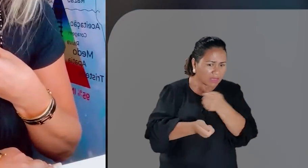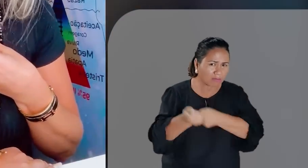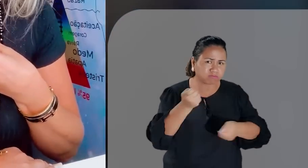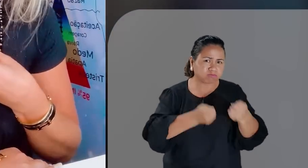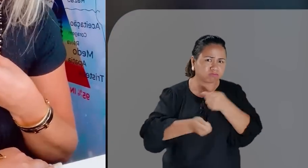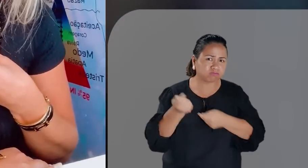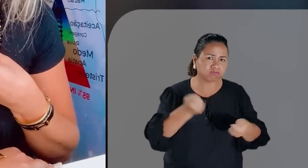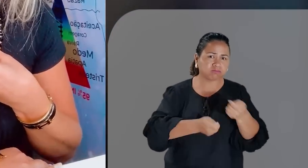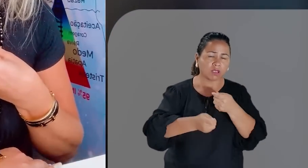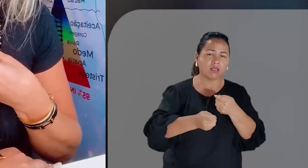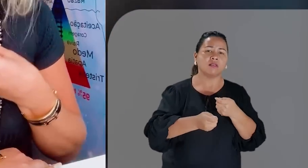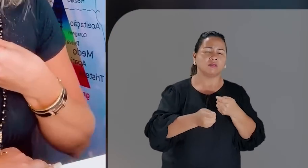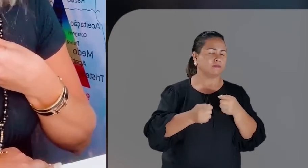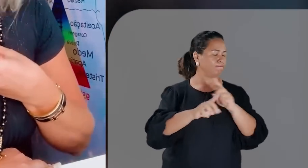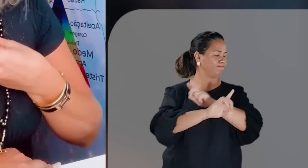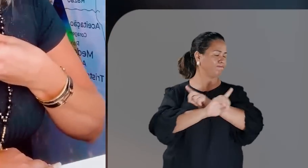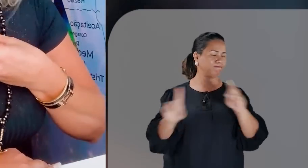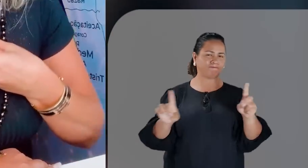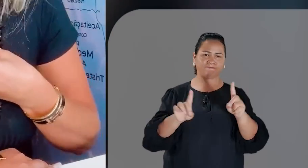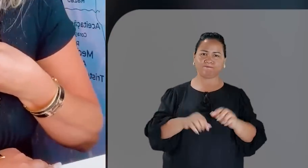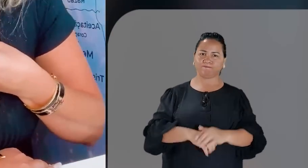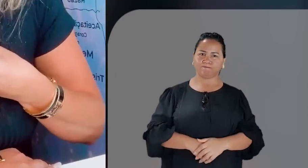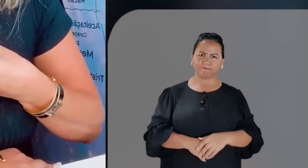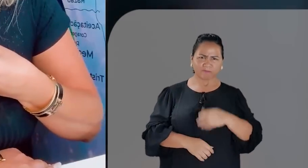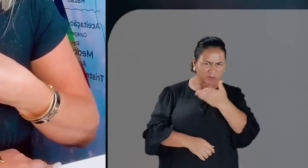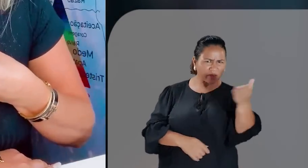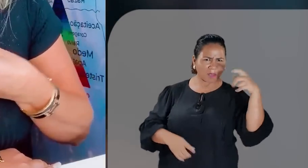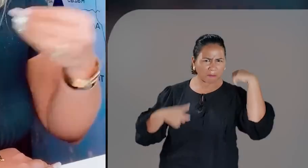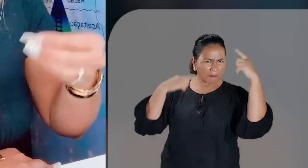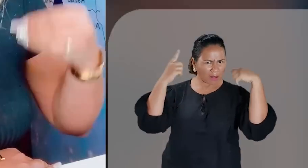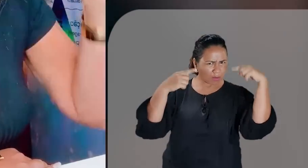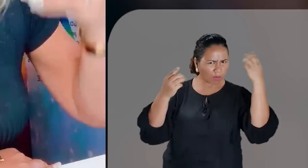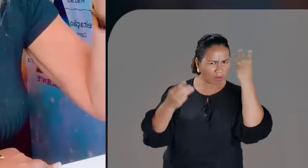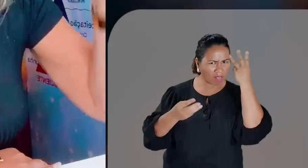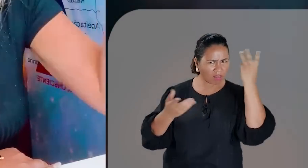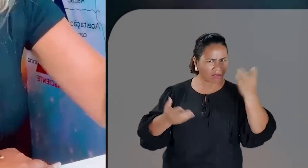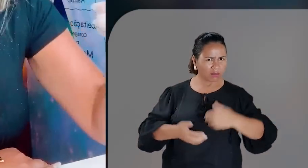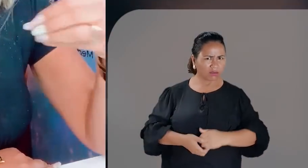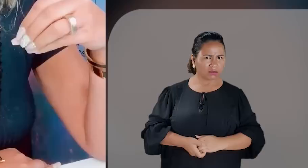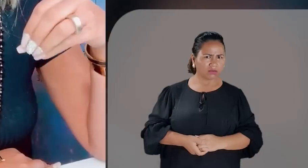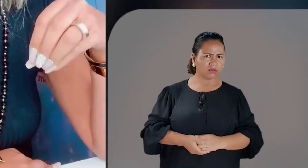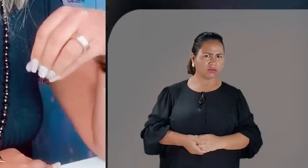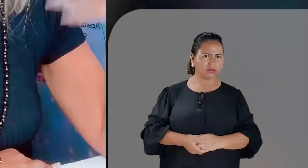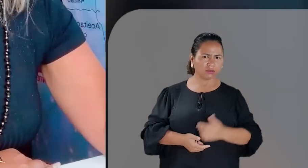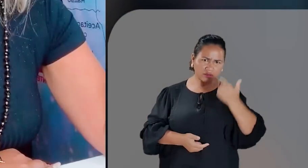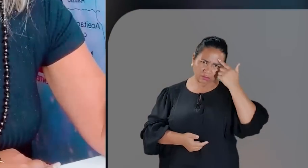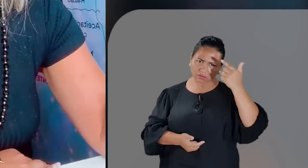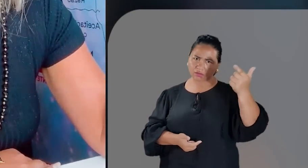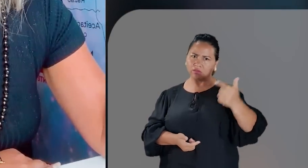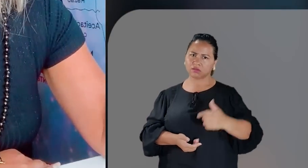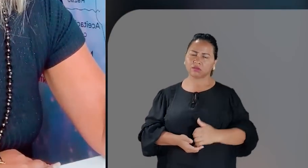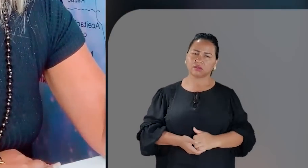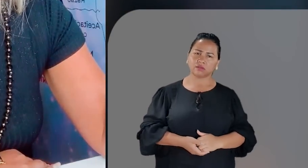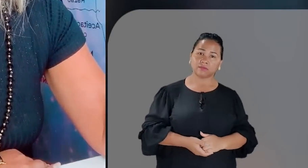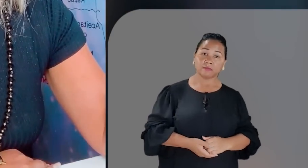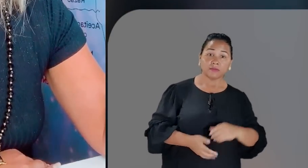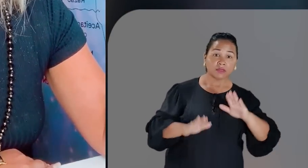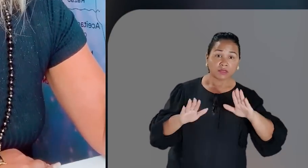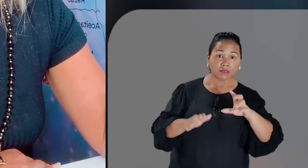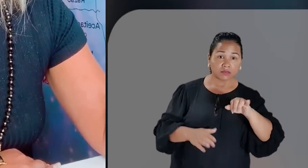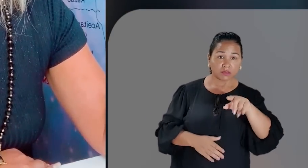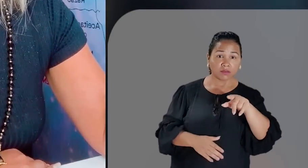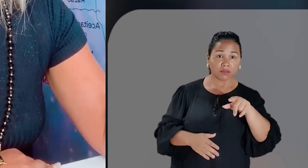um estranho? Você vai ser sócio e honesto com um estranho quando você trai a tua própria família? Tá maluco?